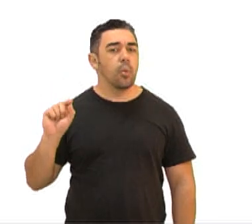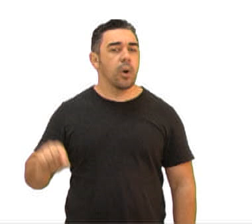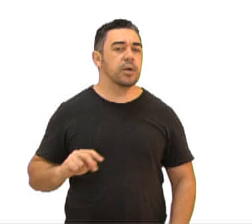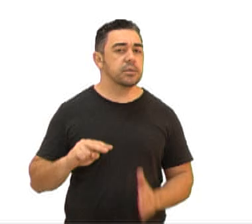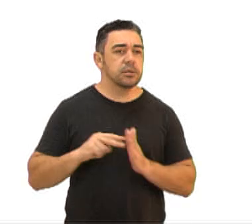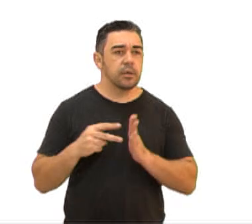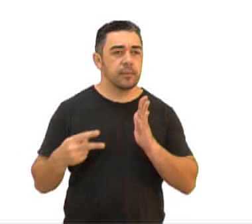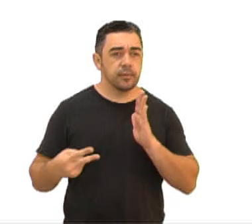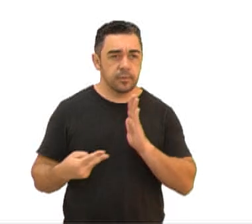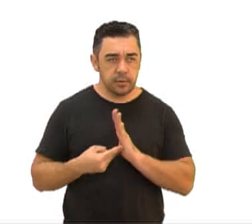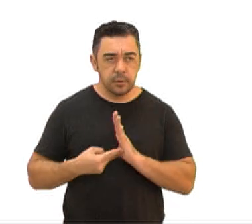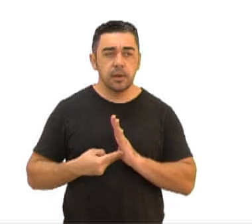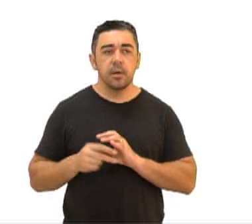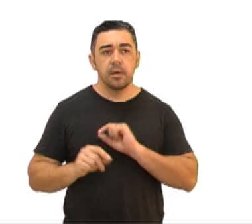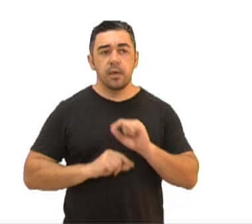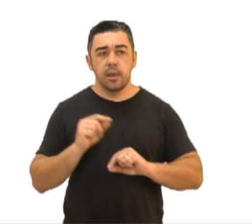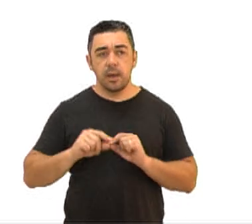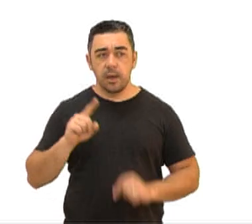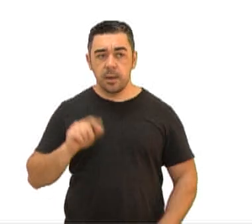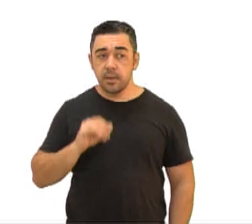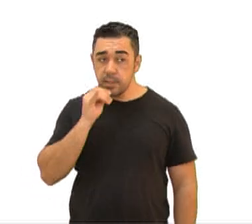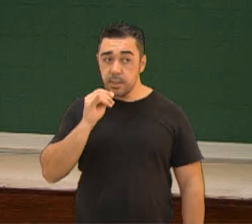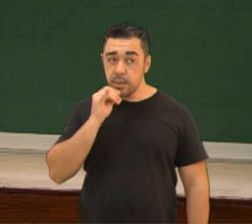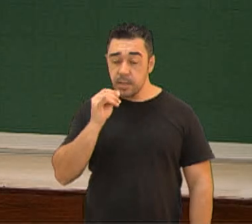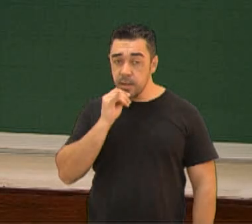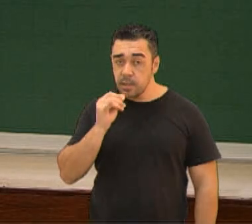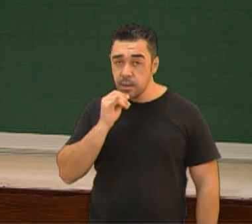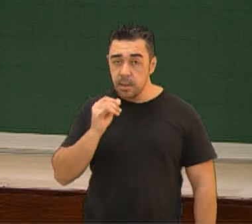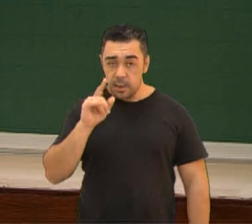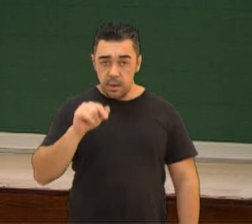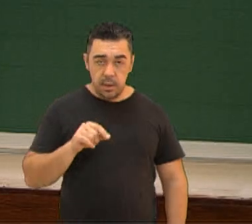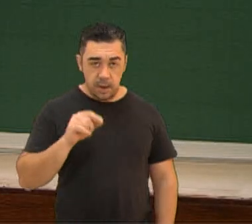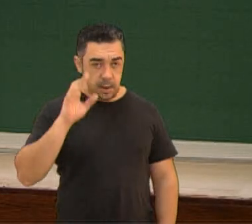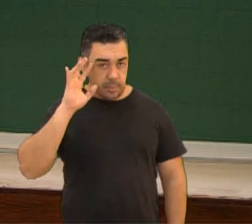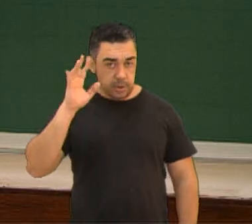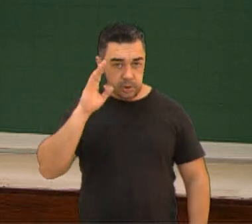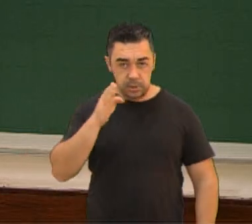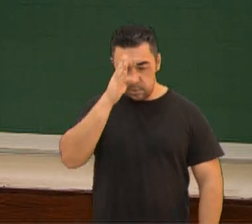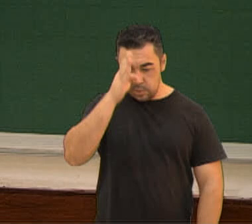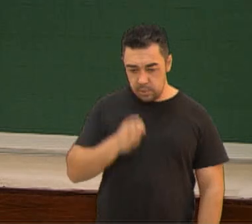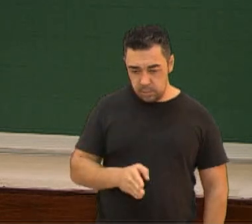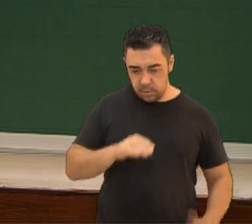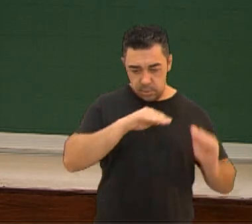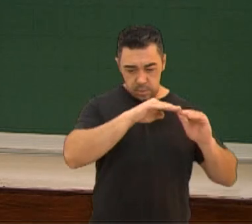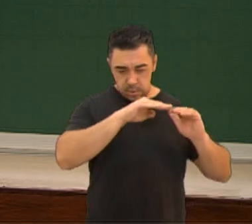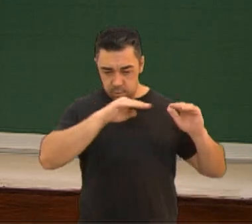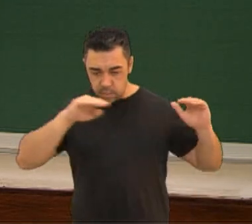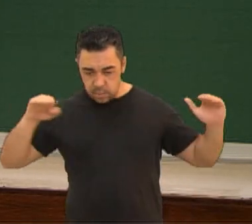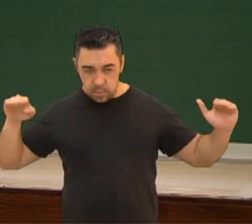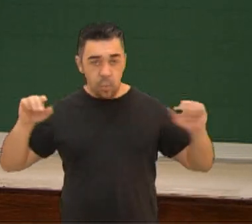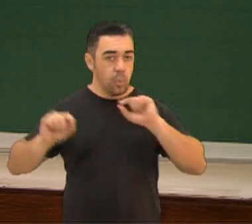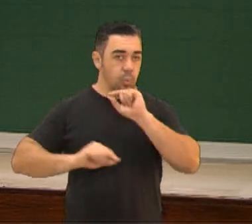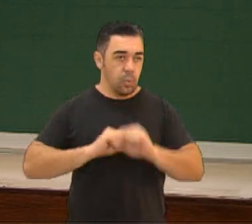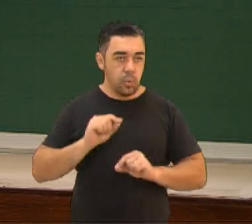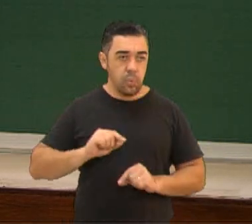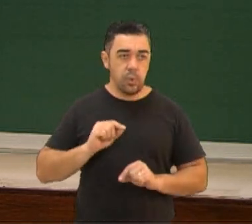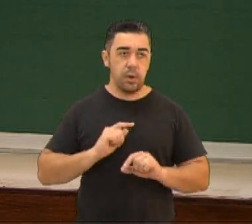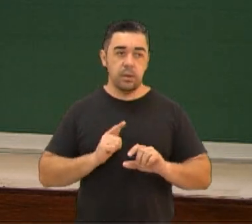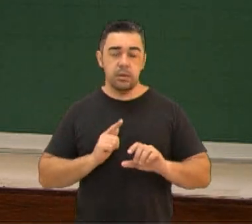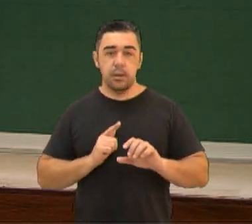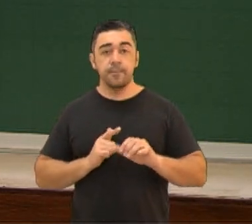de Tordesilhas, ele é uma espécie de uma linha imaginária, onde os